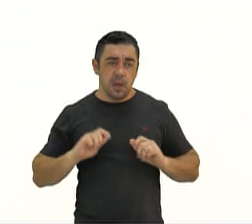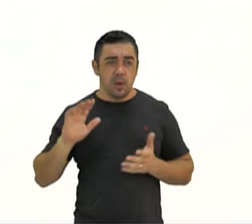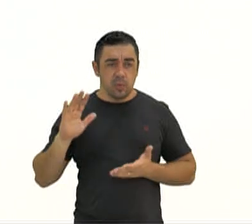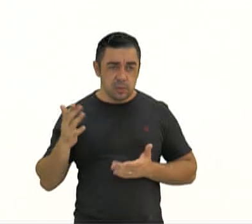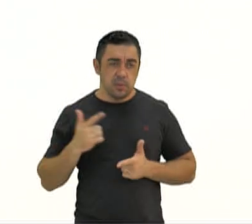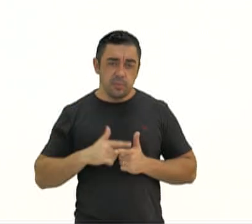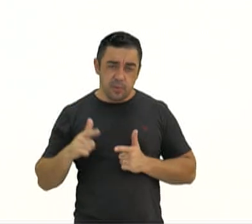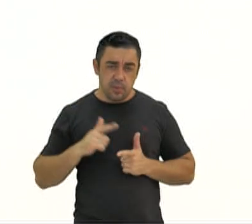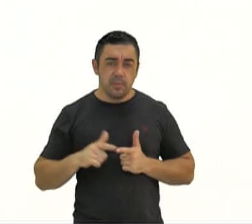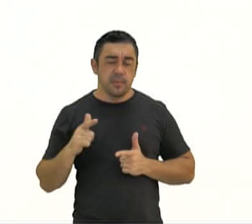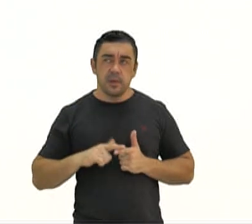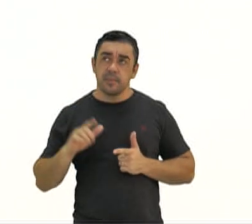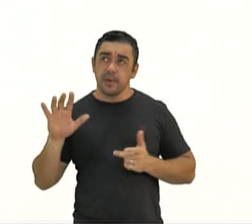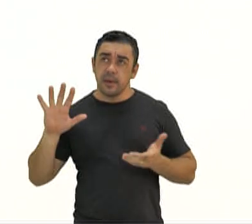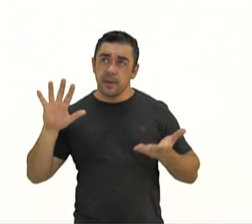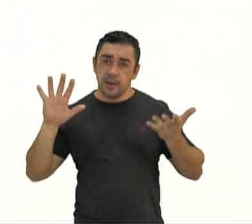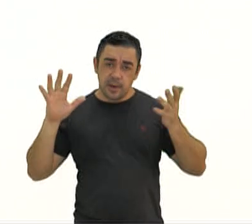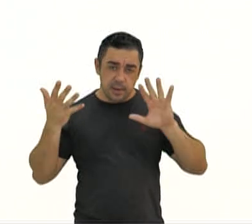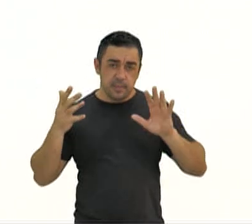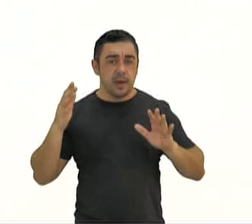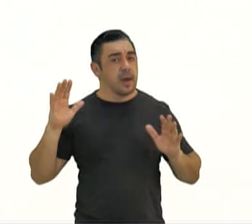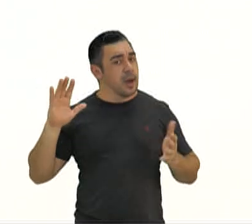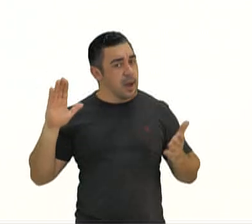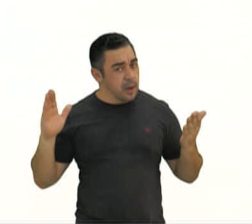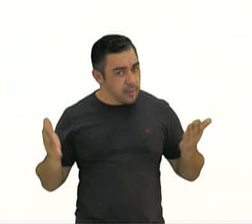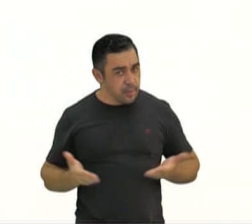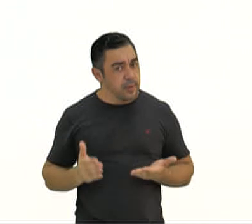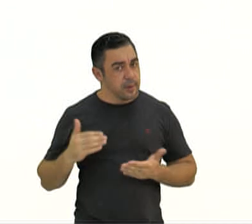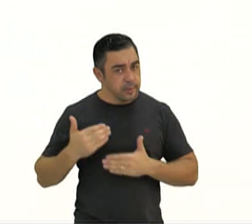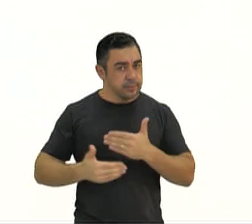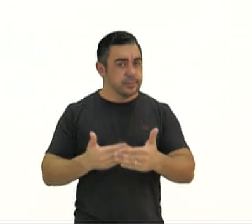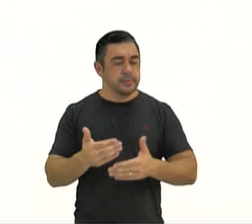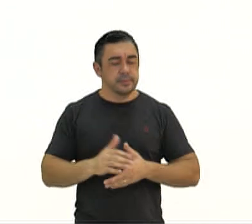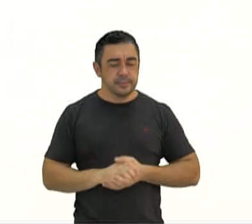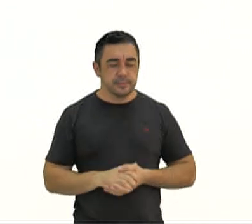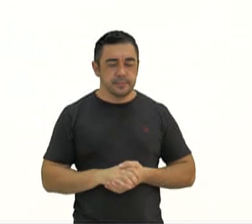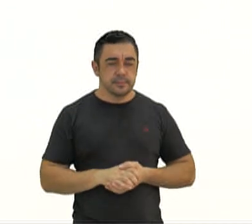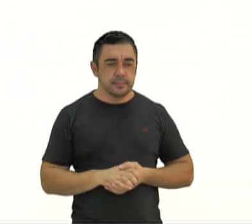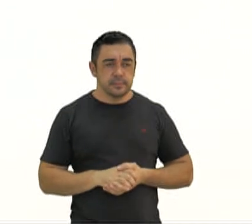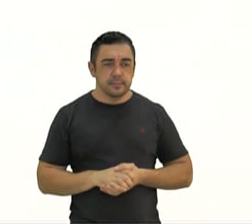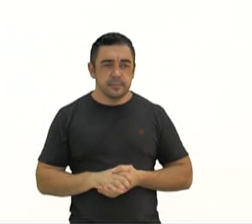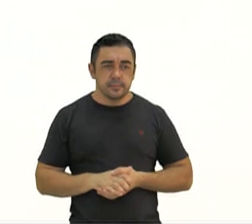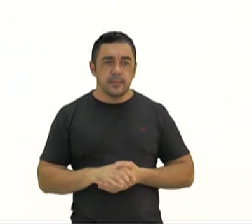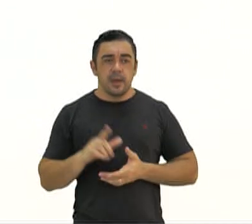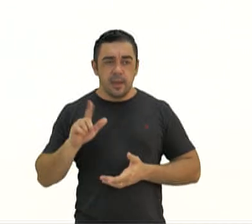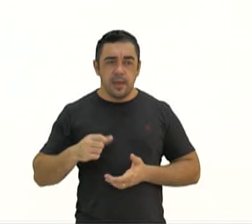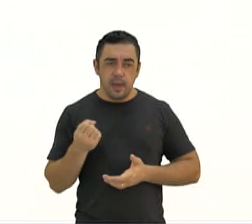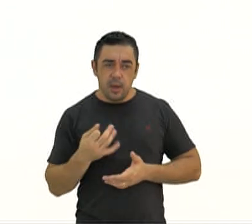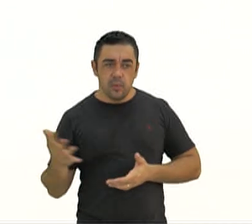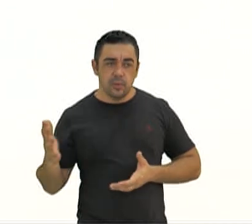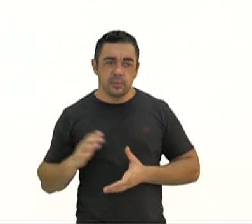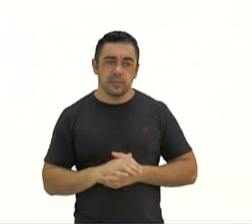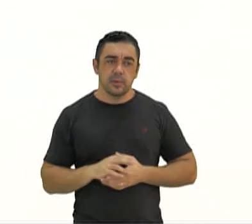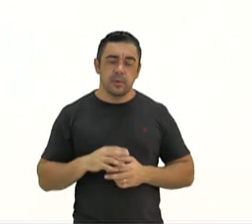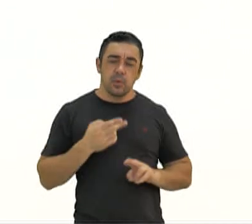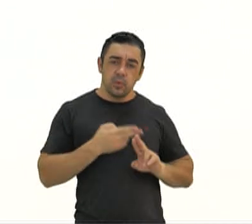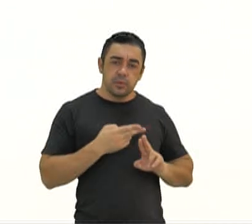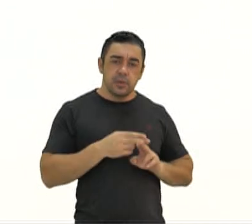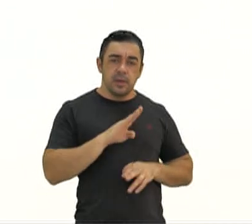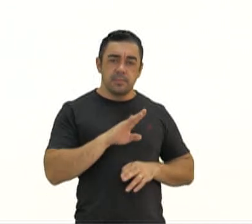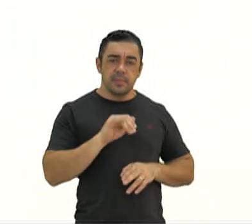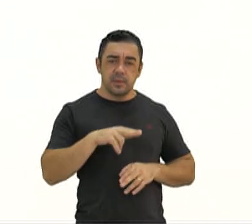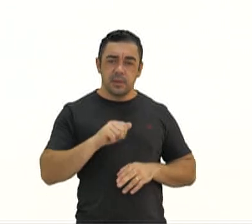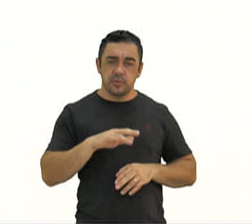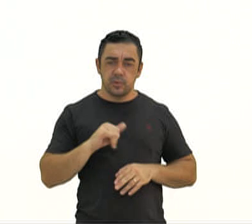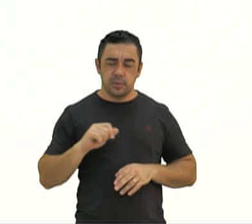às intempéries climáticas como estamos passando neste momento. Destacamos aqui algumas: a usina